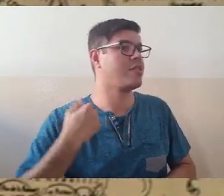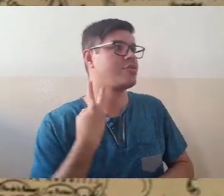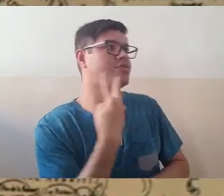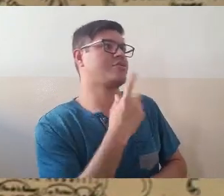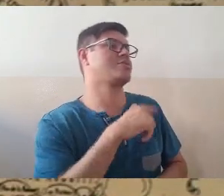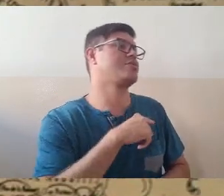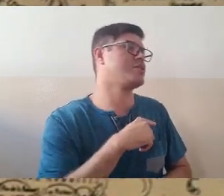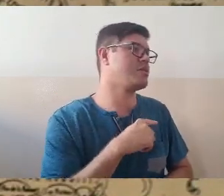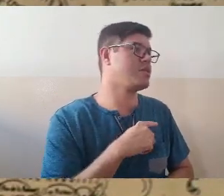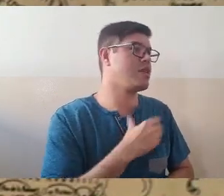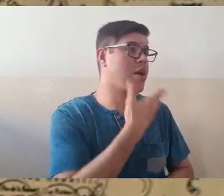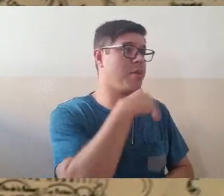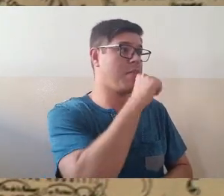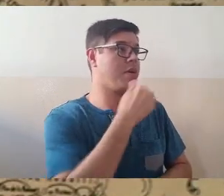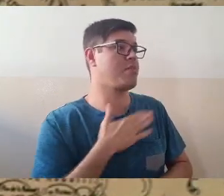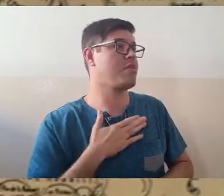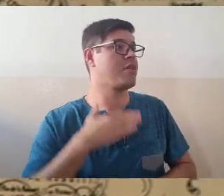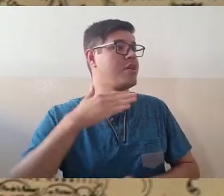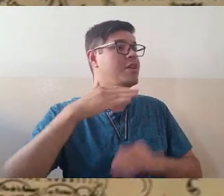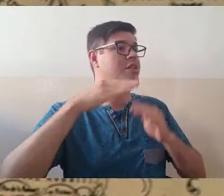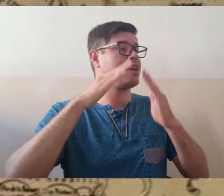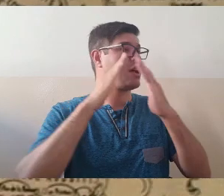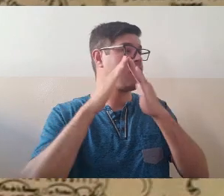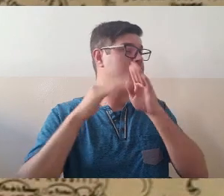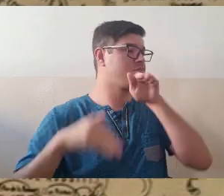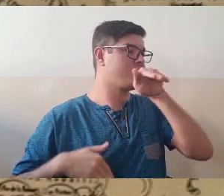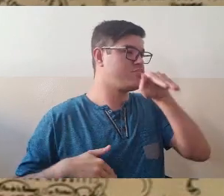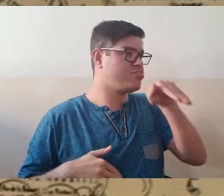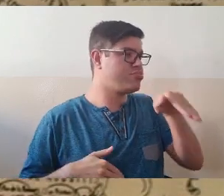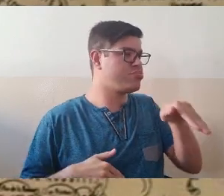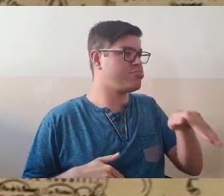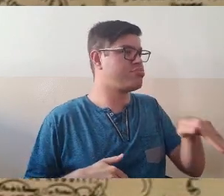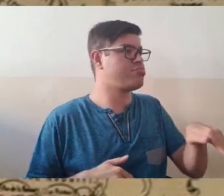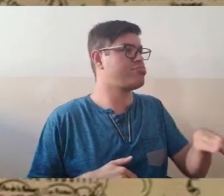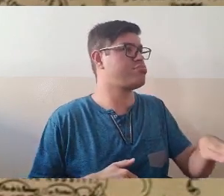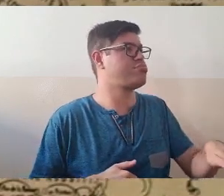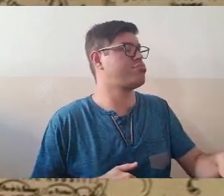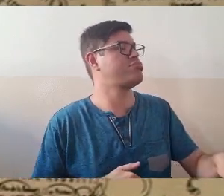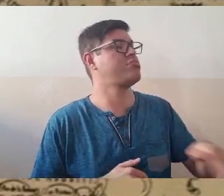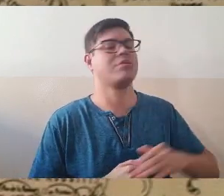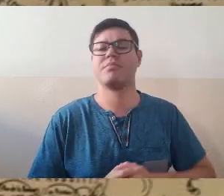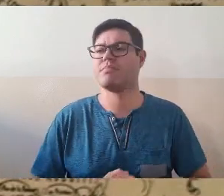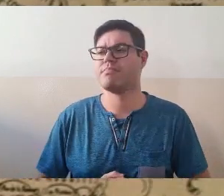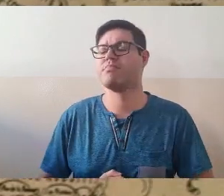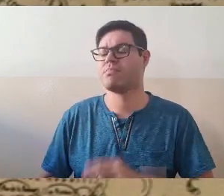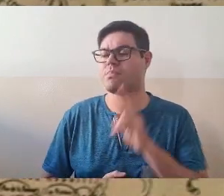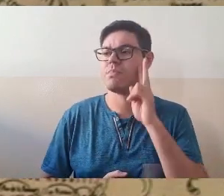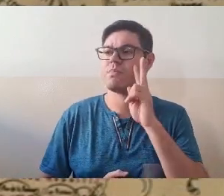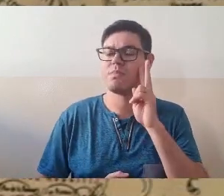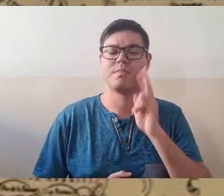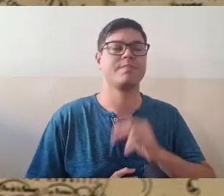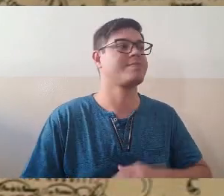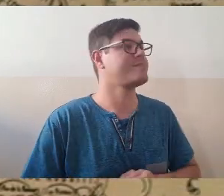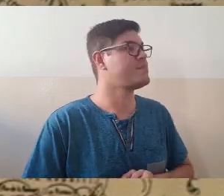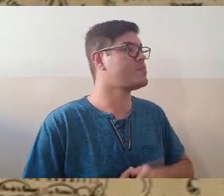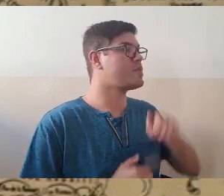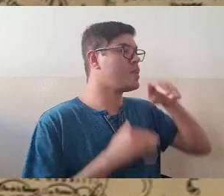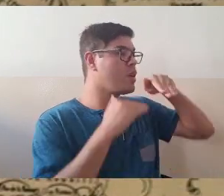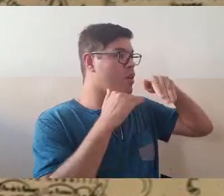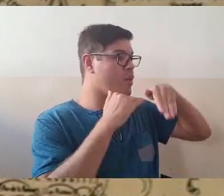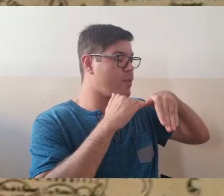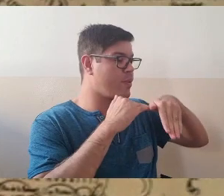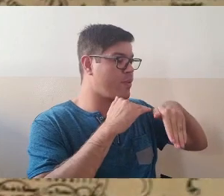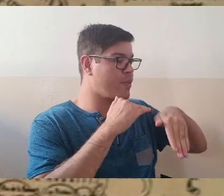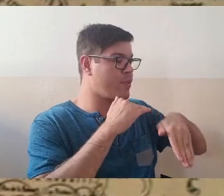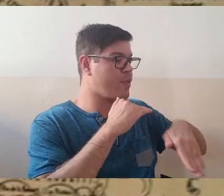ali descendo, eu acho que você se lembra dessa história. Vai lá que estou lembrando. Você se lembra ali descendo a Tá prefeitura, checar aqui sua vida